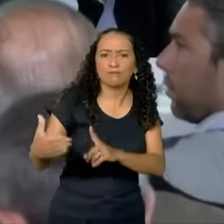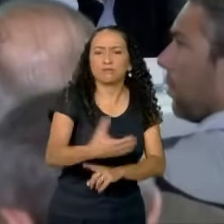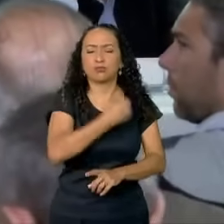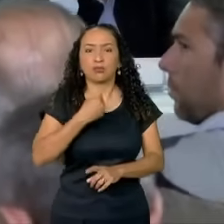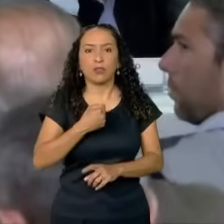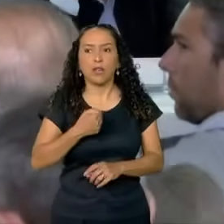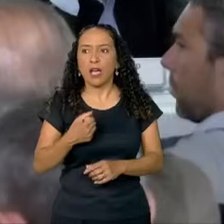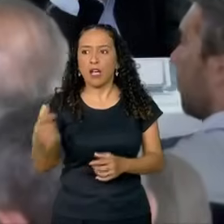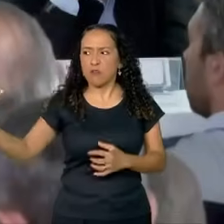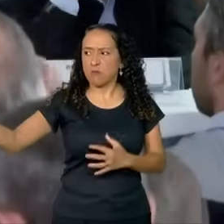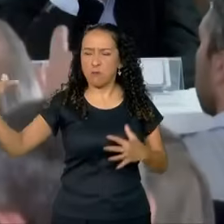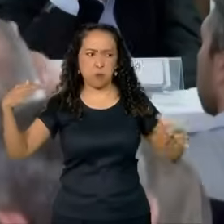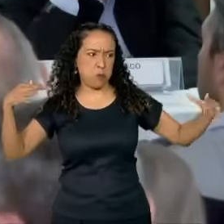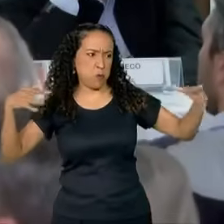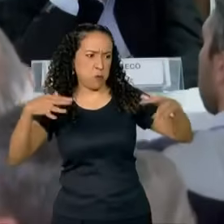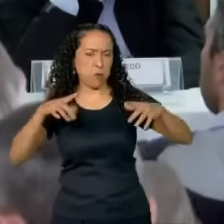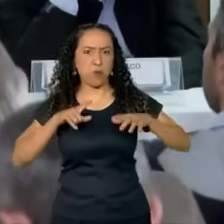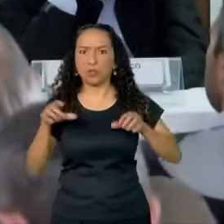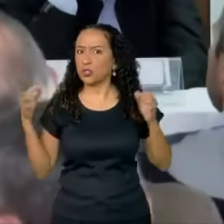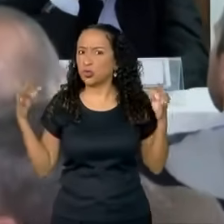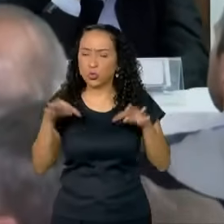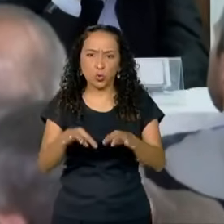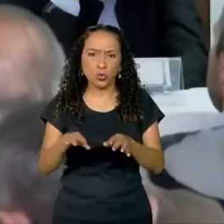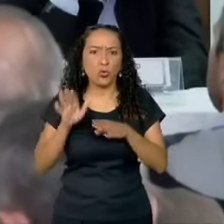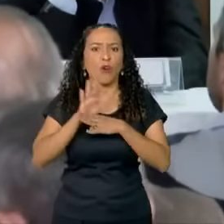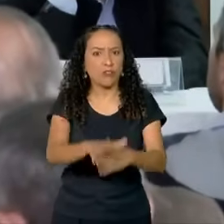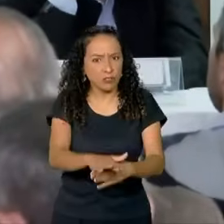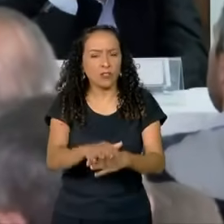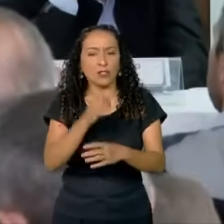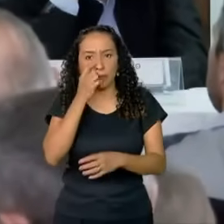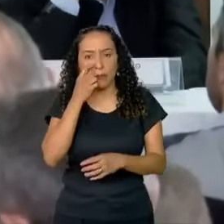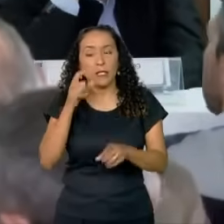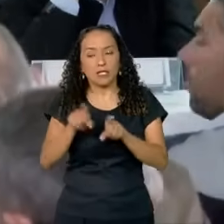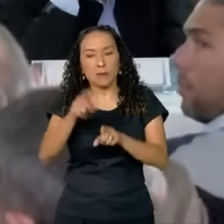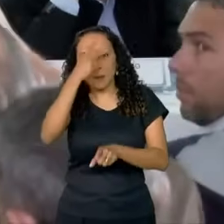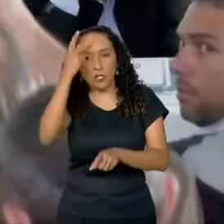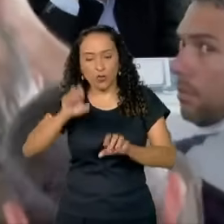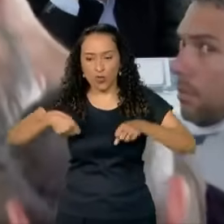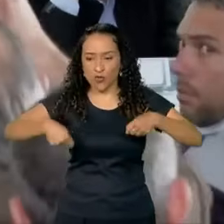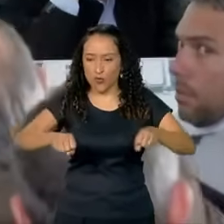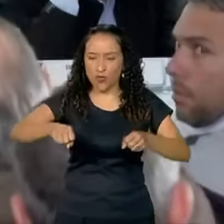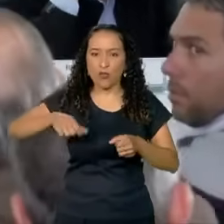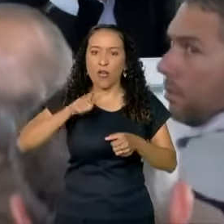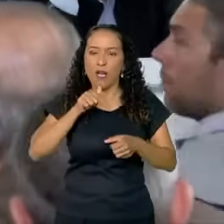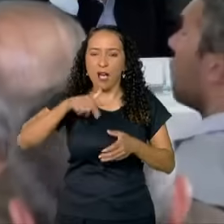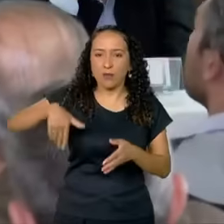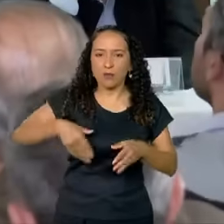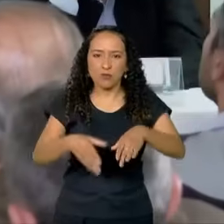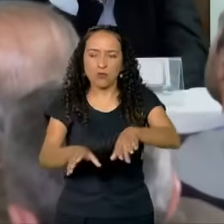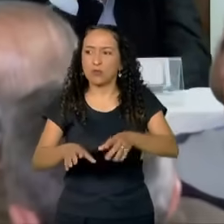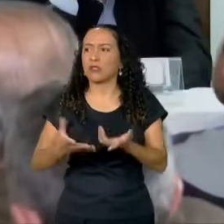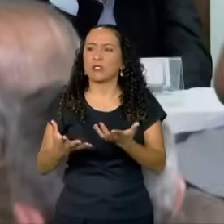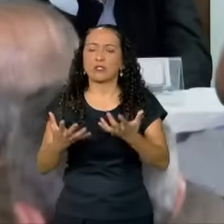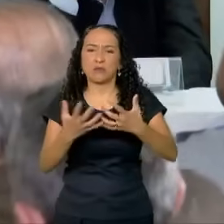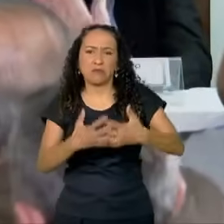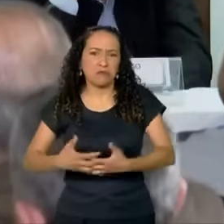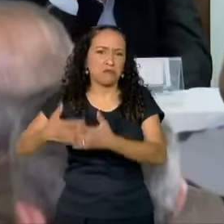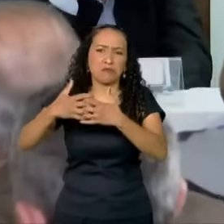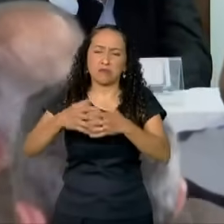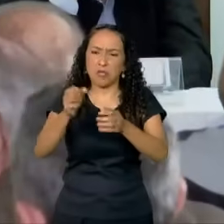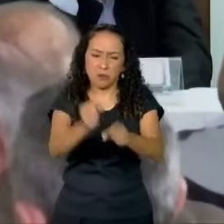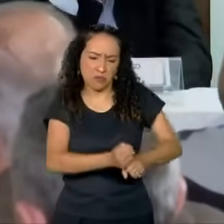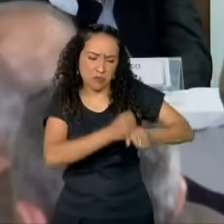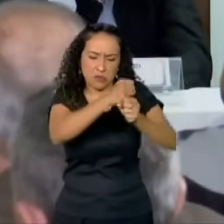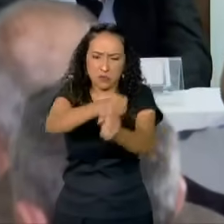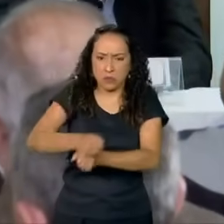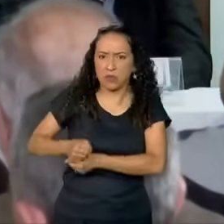assim, tem grupos de jet ski, tem grupo de pessoal que faz remo, jipeiro, né, em